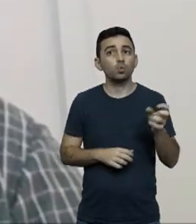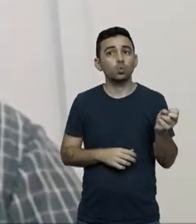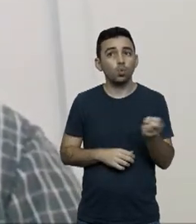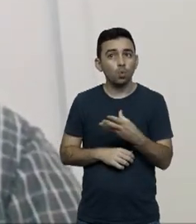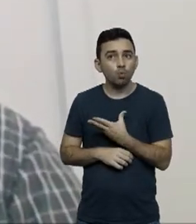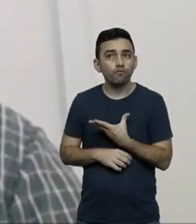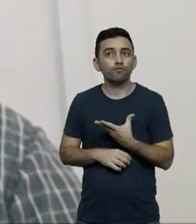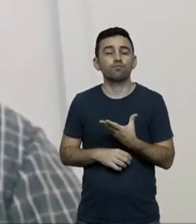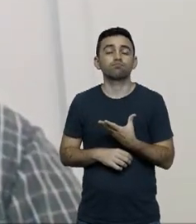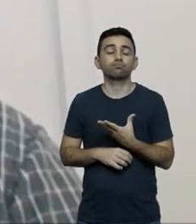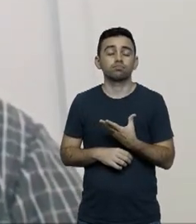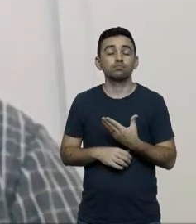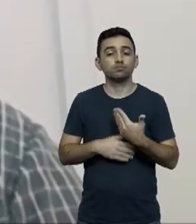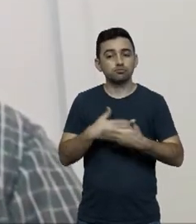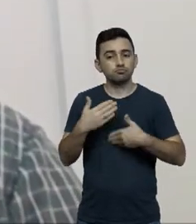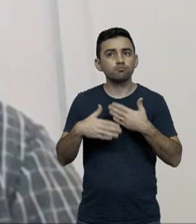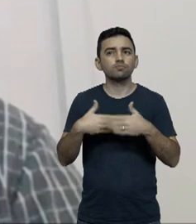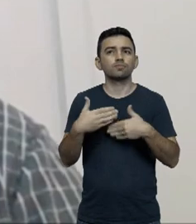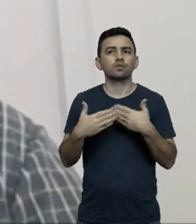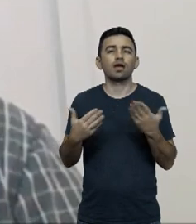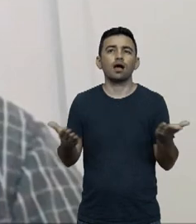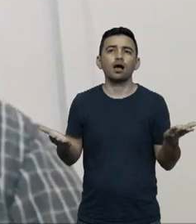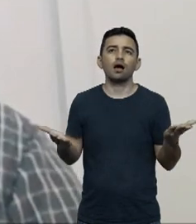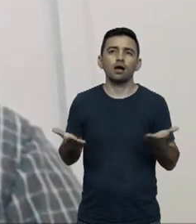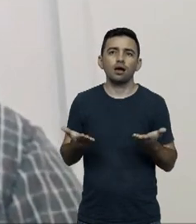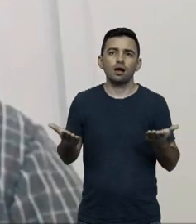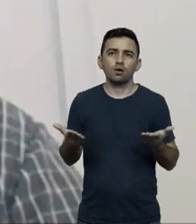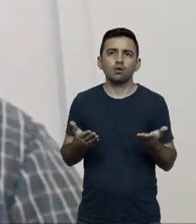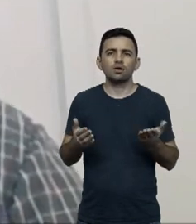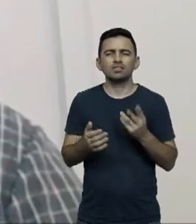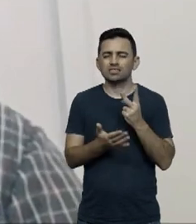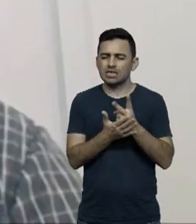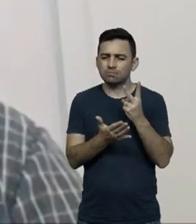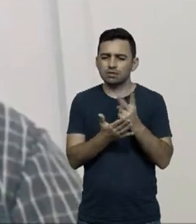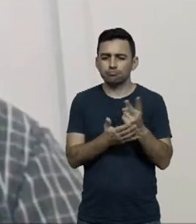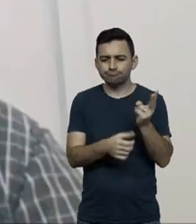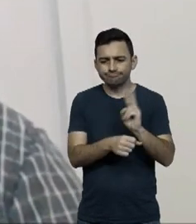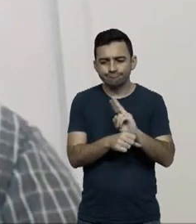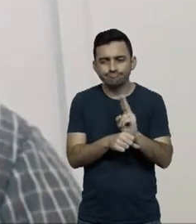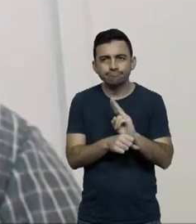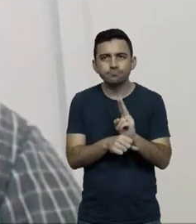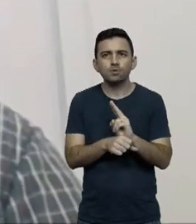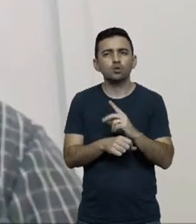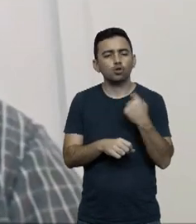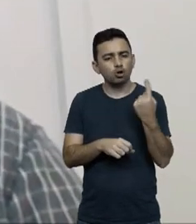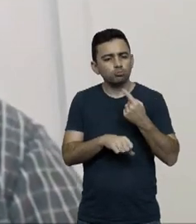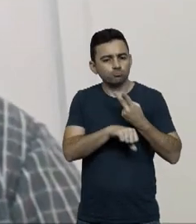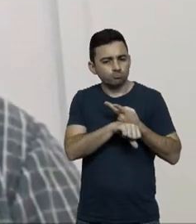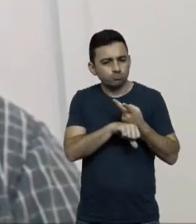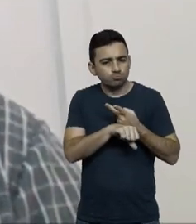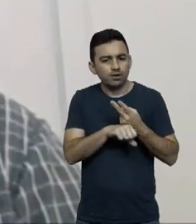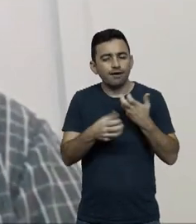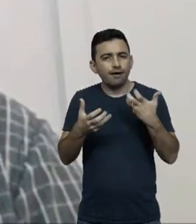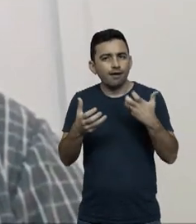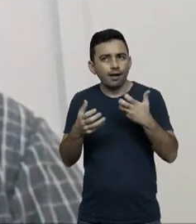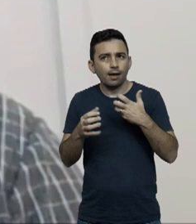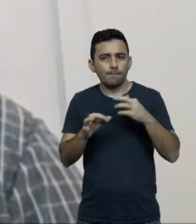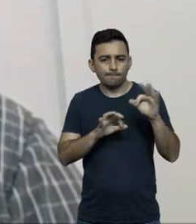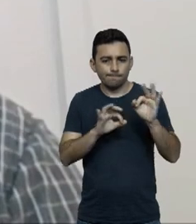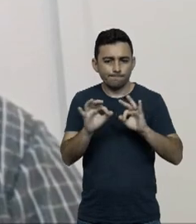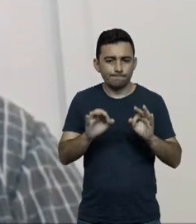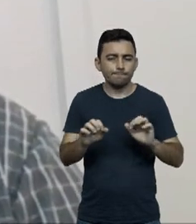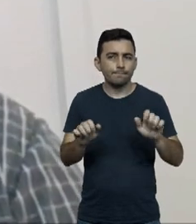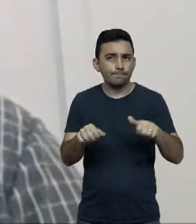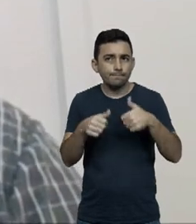tema inovador e ele tá ascenio constantemente monitorado e a gente está procurando aperfeiçoar sim e